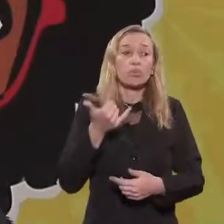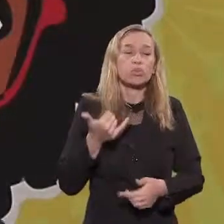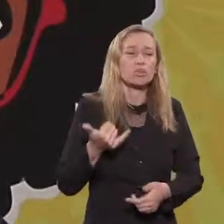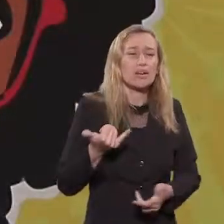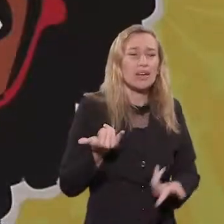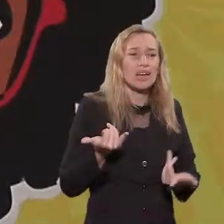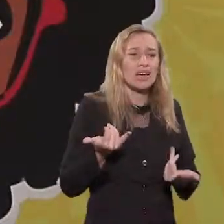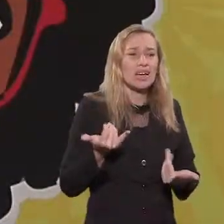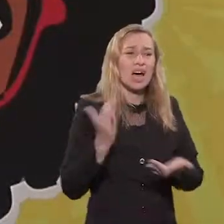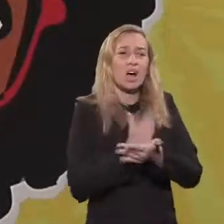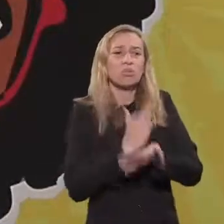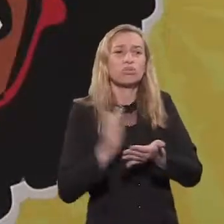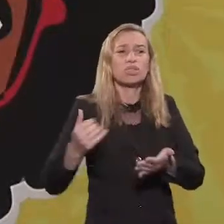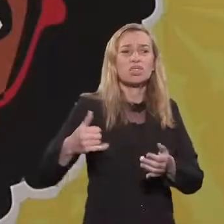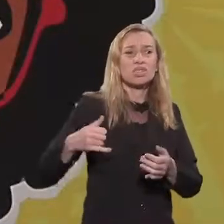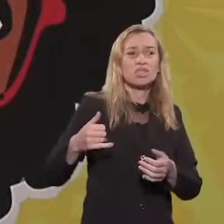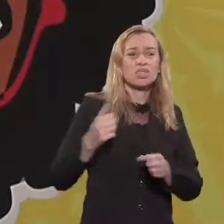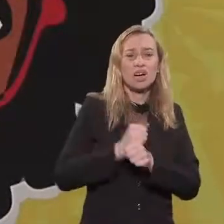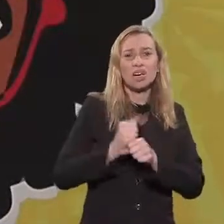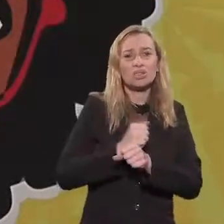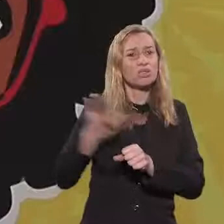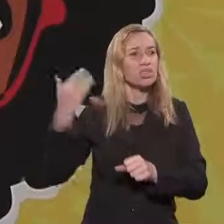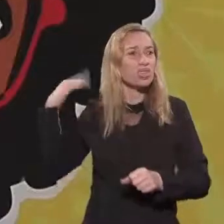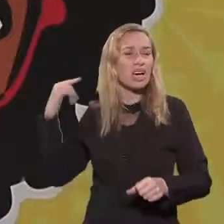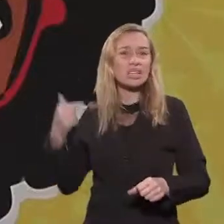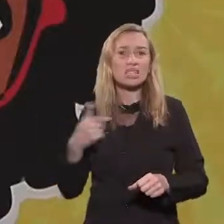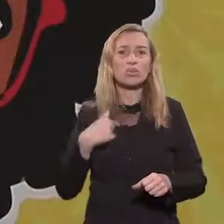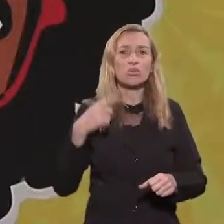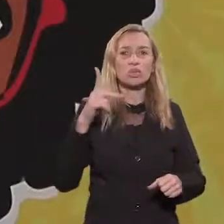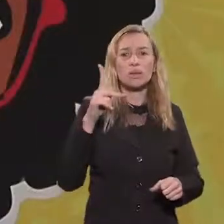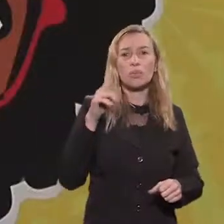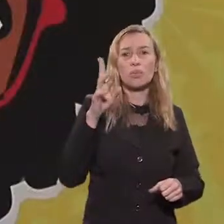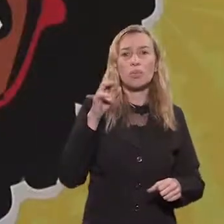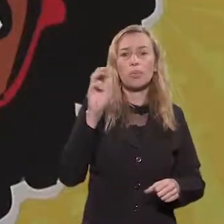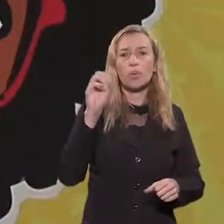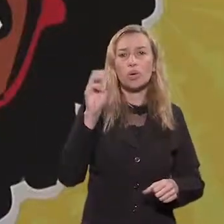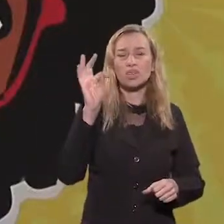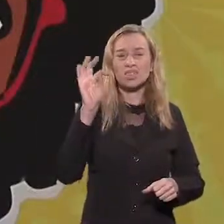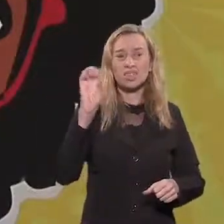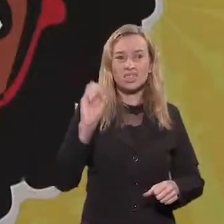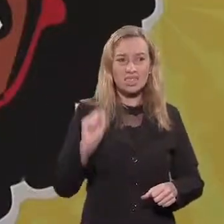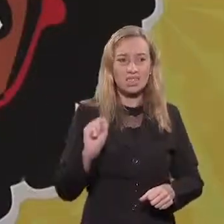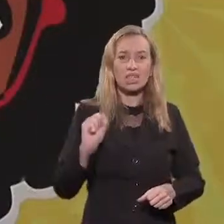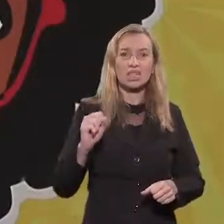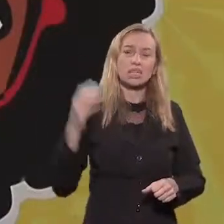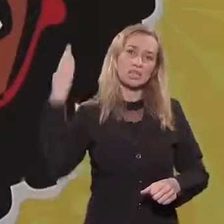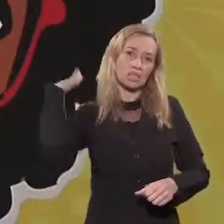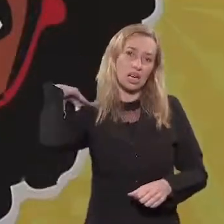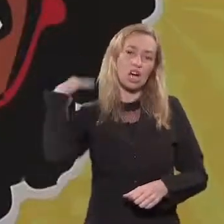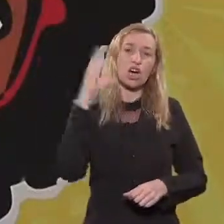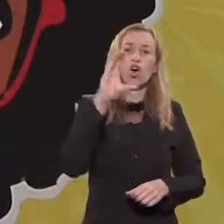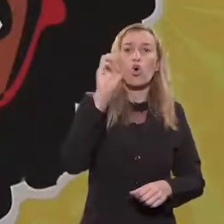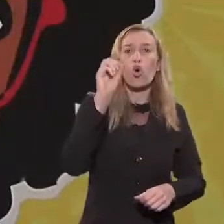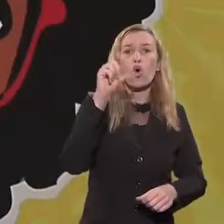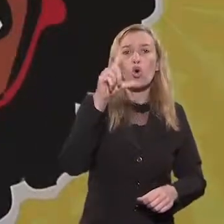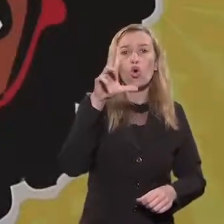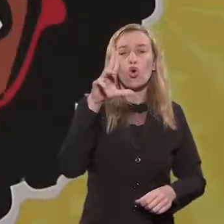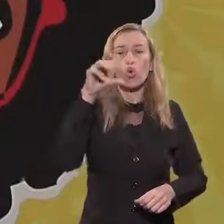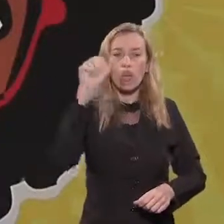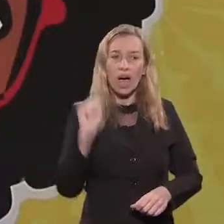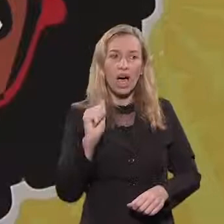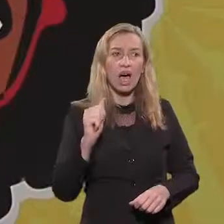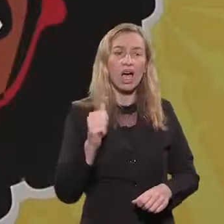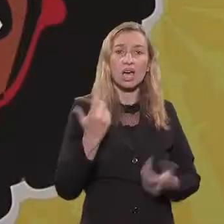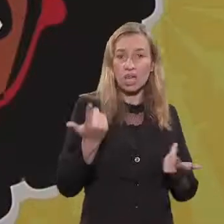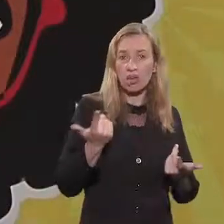com 18, há uns anos atrás, fui operado, tive que botar uma prótese na coluna. Me tornei uma pessoa com